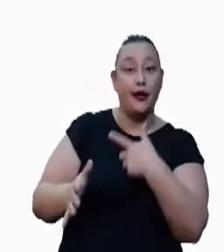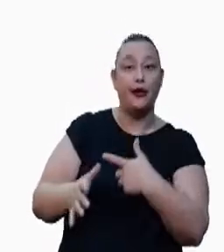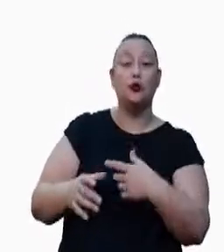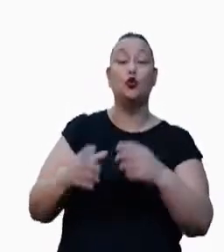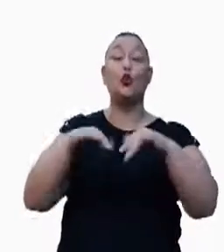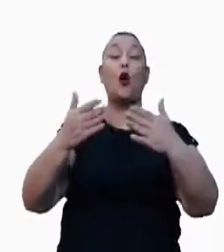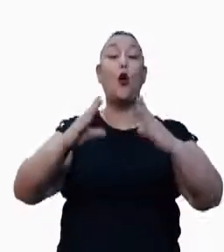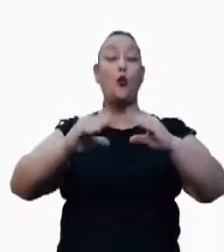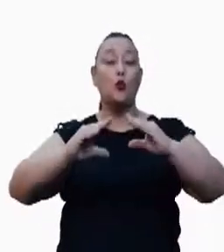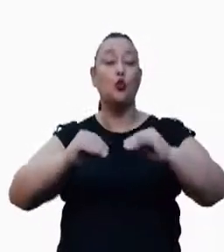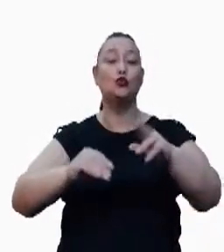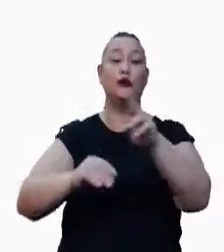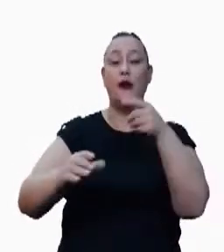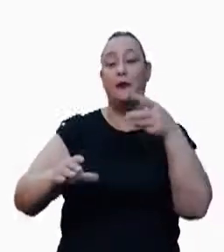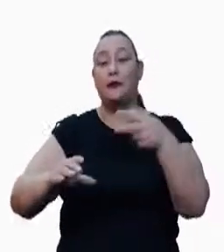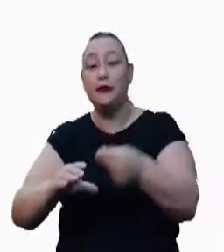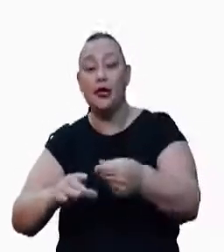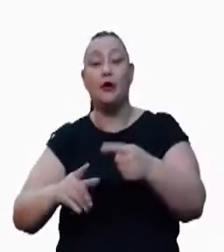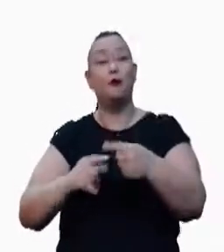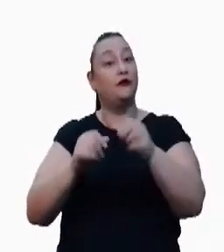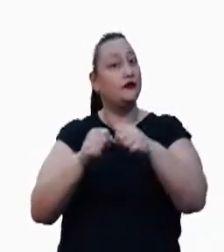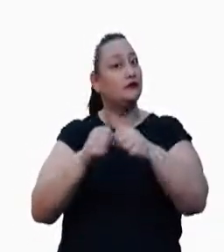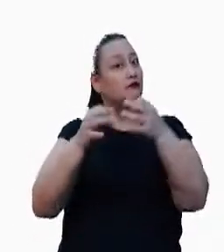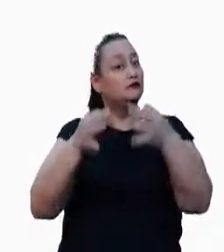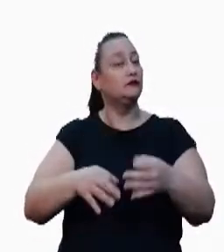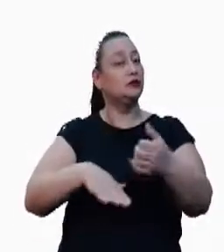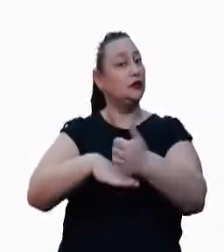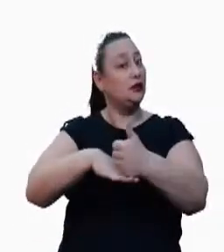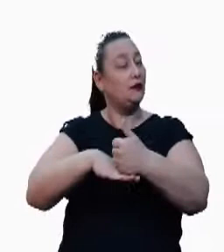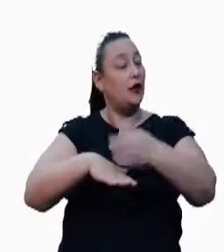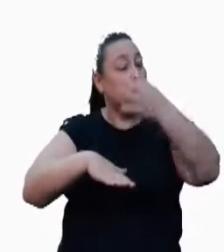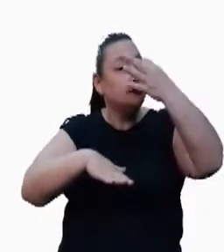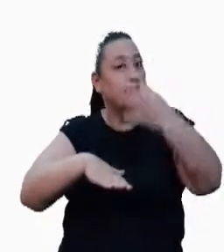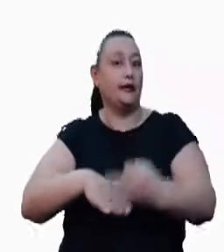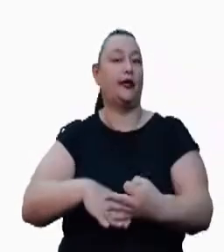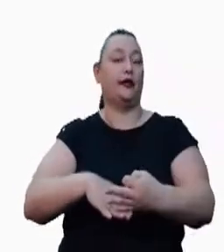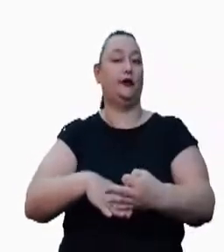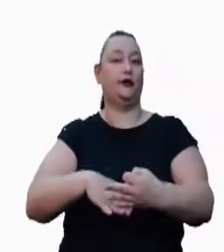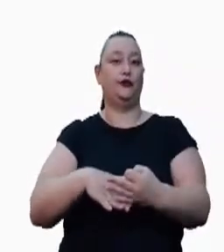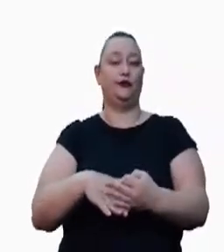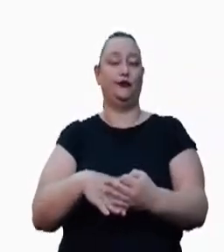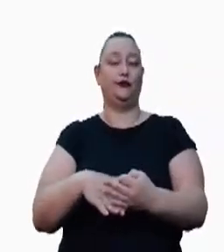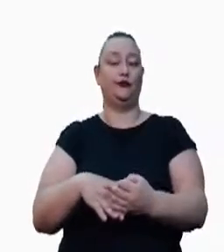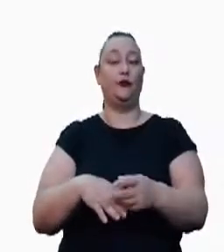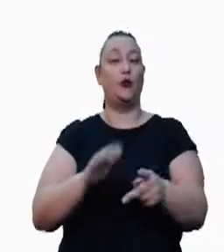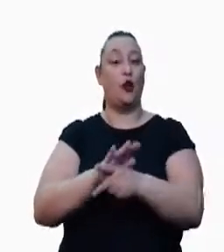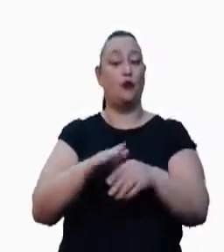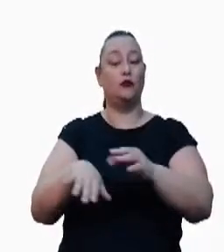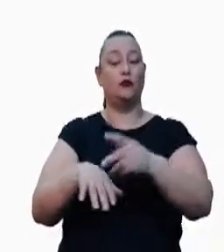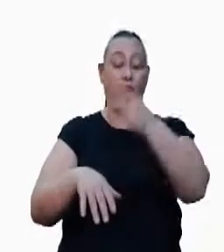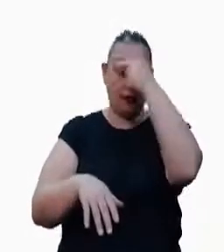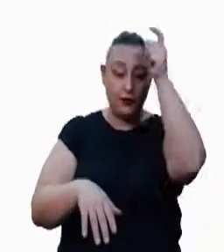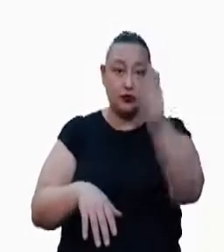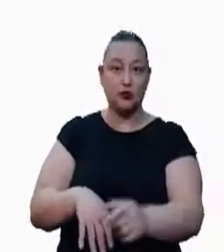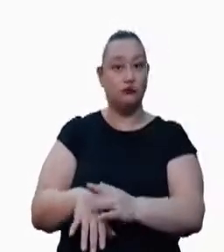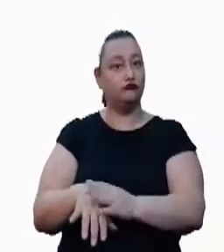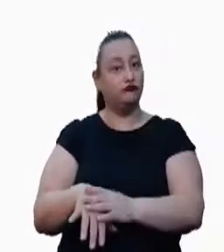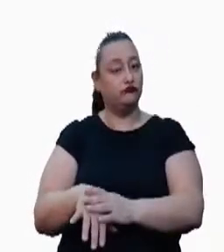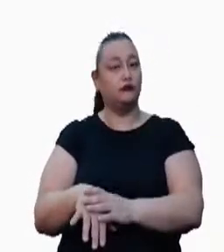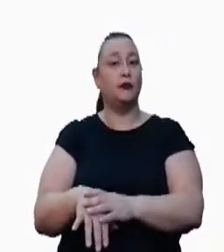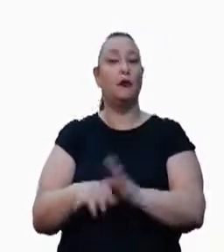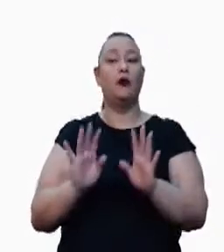estar utilizando, para poder fazer um melhor efeito, um conjunto global para o paciente. Bom,